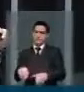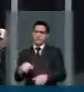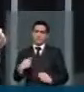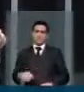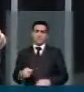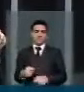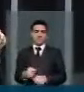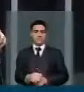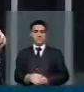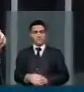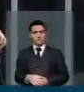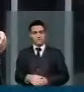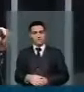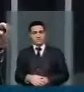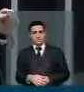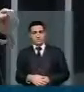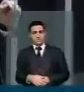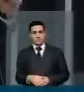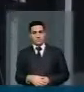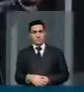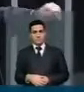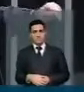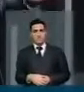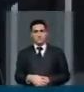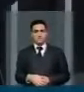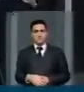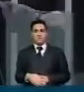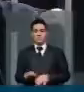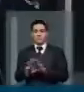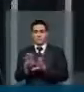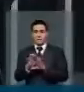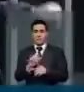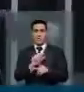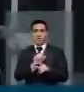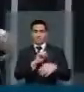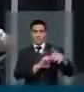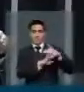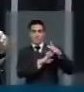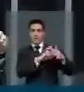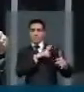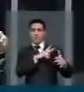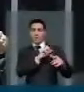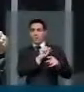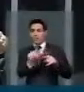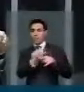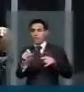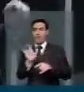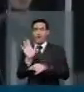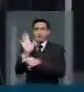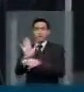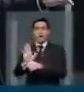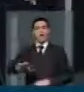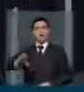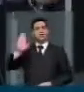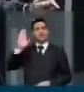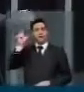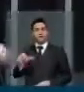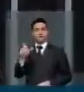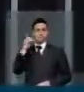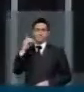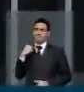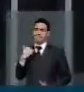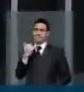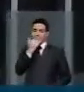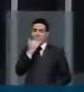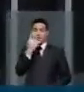Acabar com financiamentos de empresas nas campanhas Eleições de 4